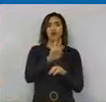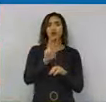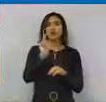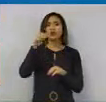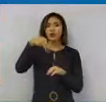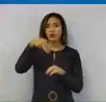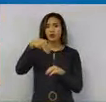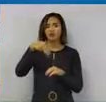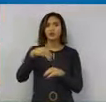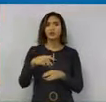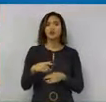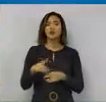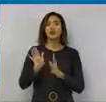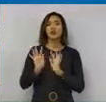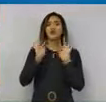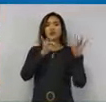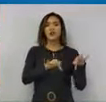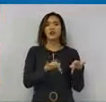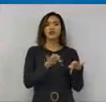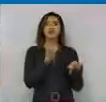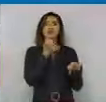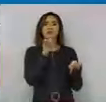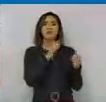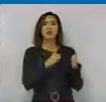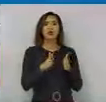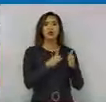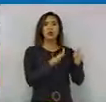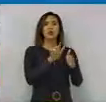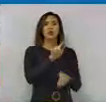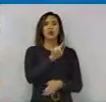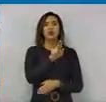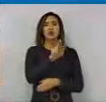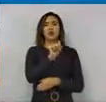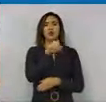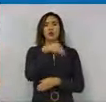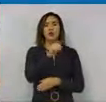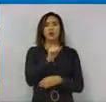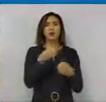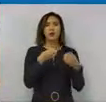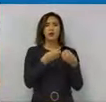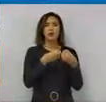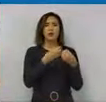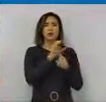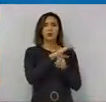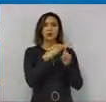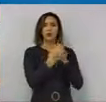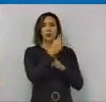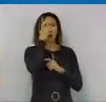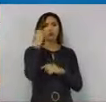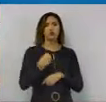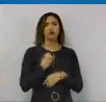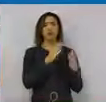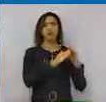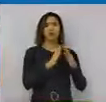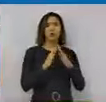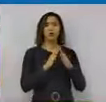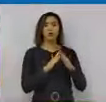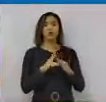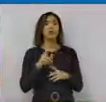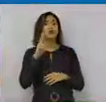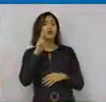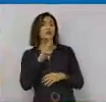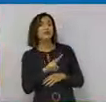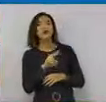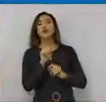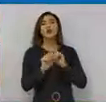ele desemboca no Rio Guamá, próximo a uma comunidade. Então nós estamos